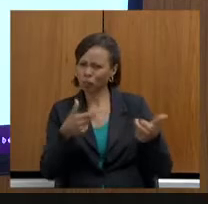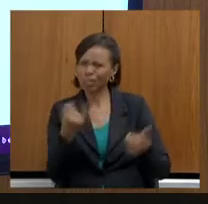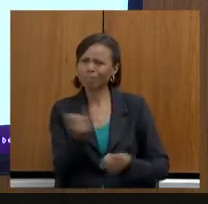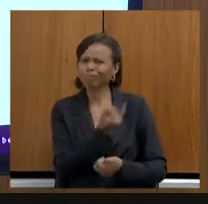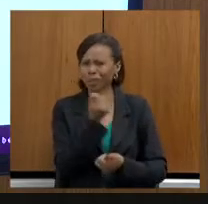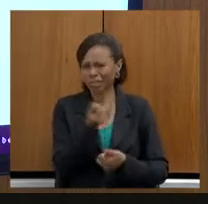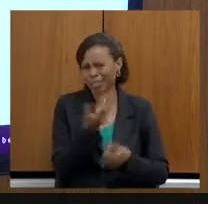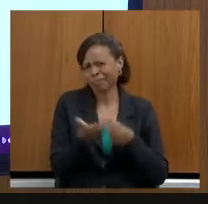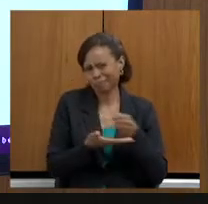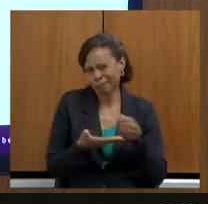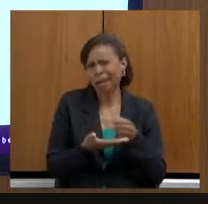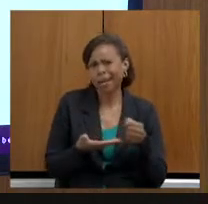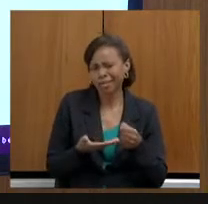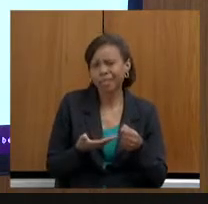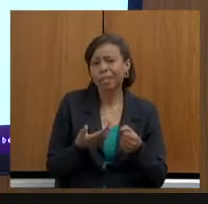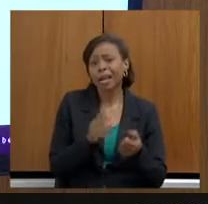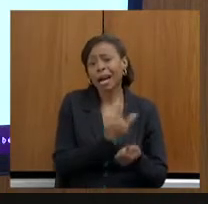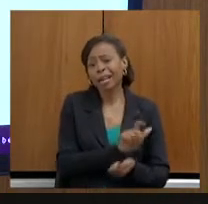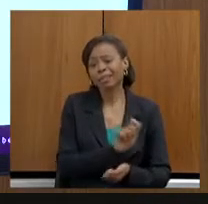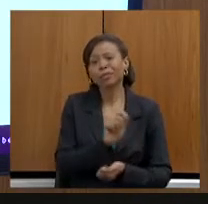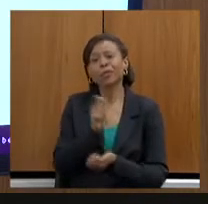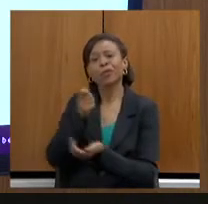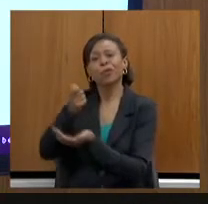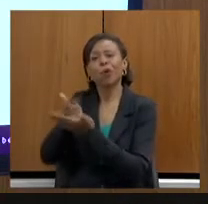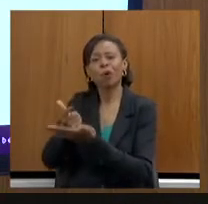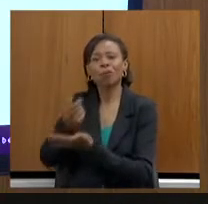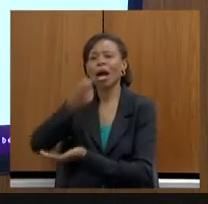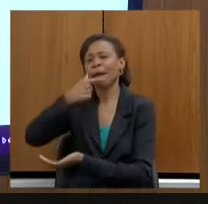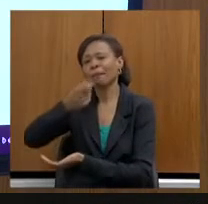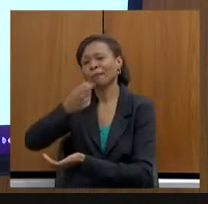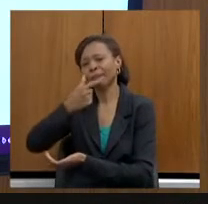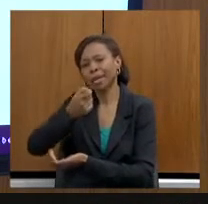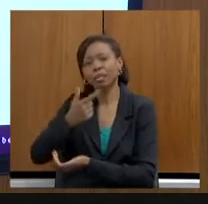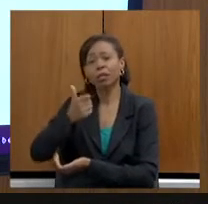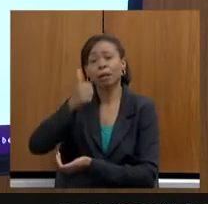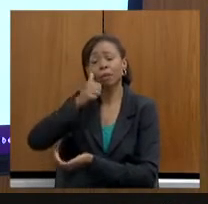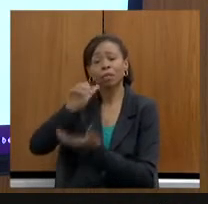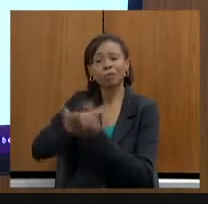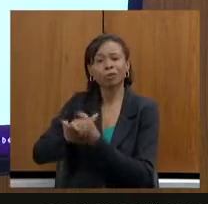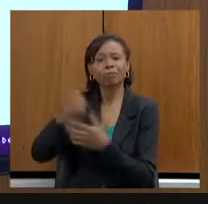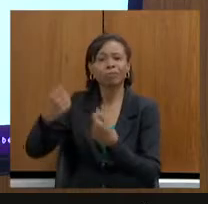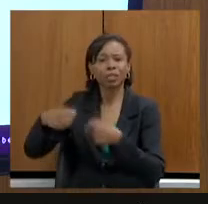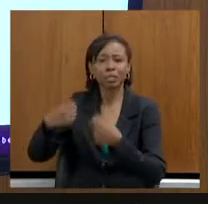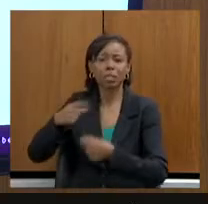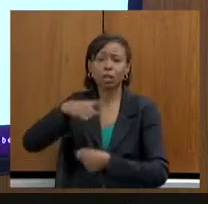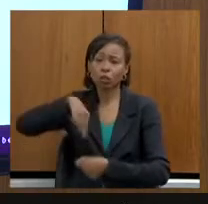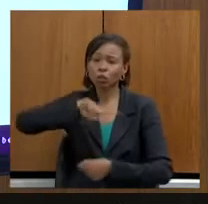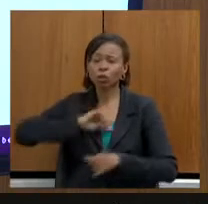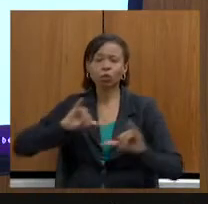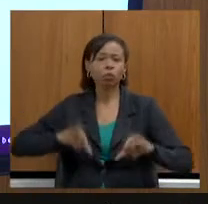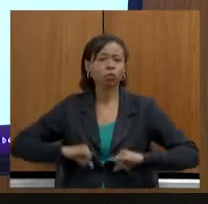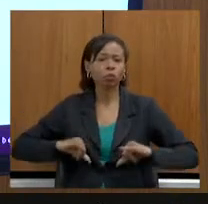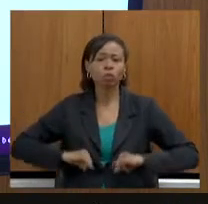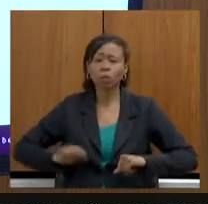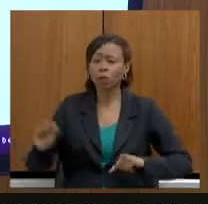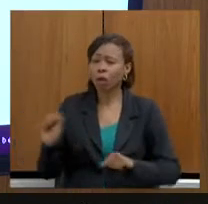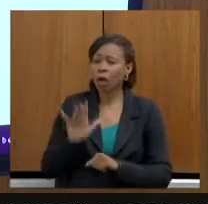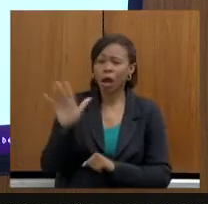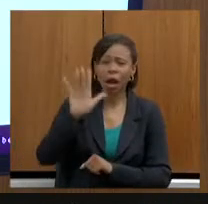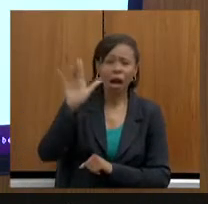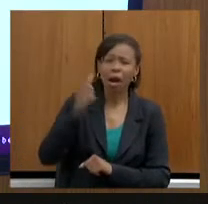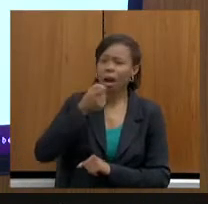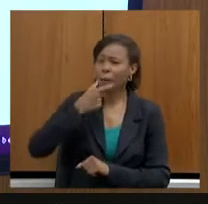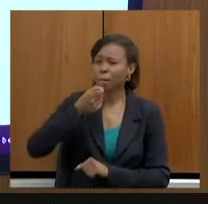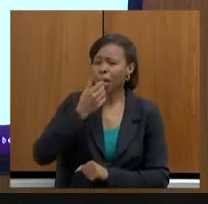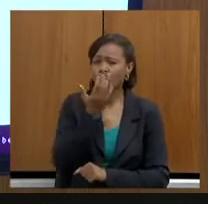para comprar medicamentos que minha esposa precisa estamos sofrendo com a alta dos preços dos Remédios